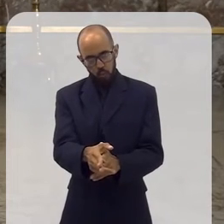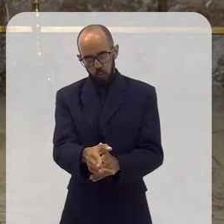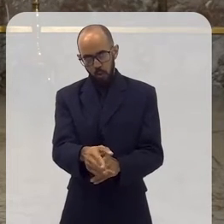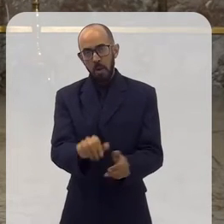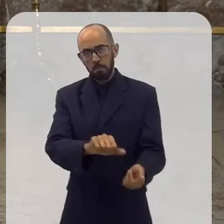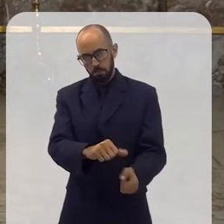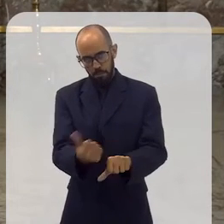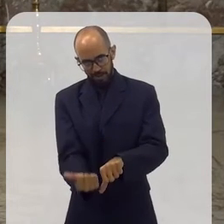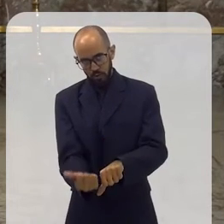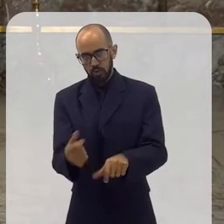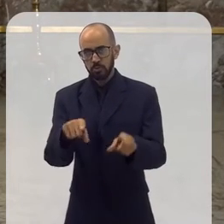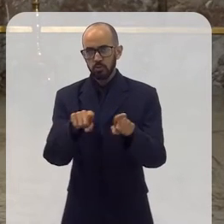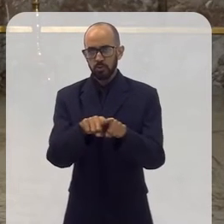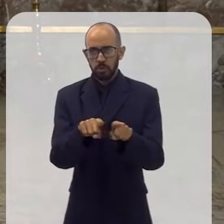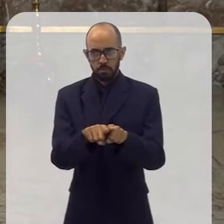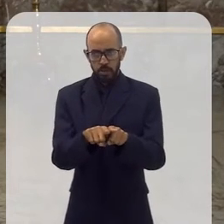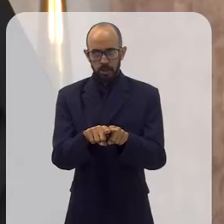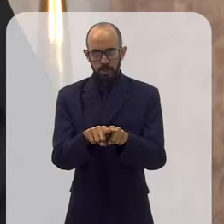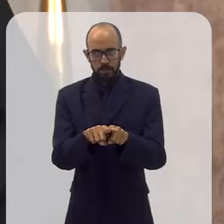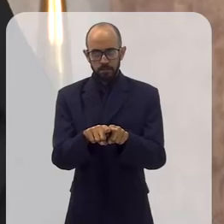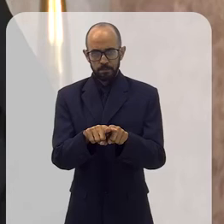mesmo. O batismo também.